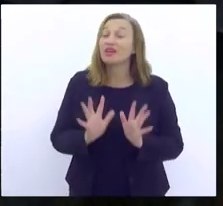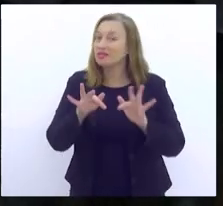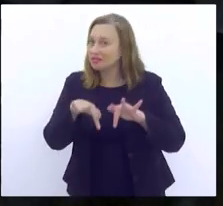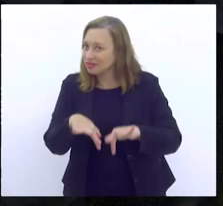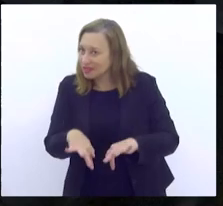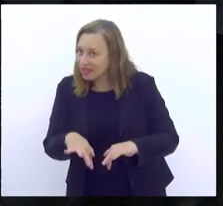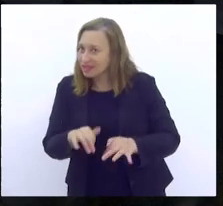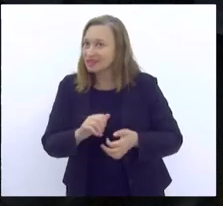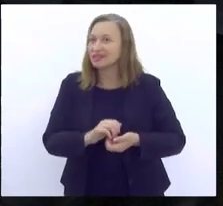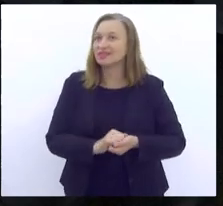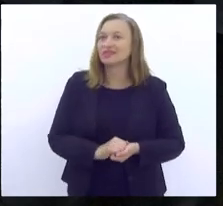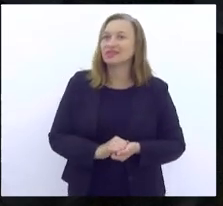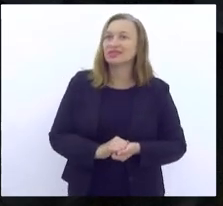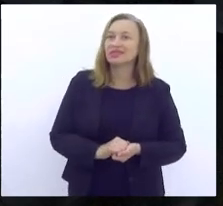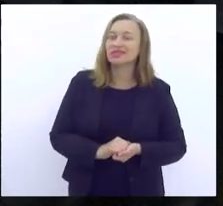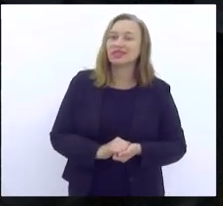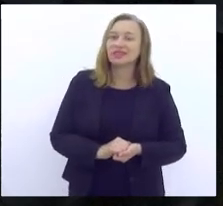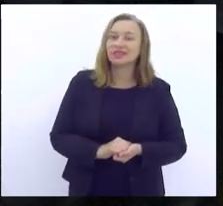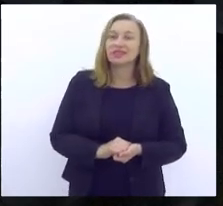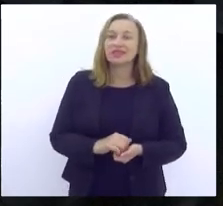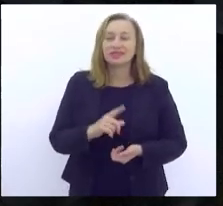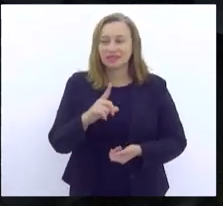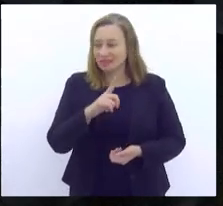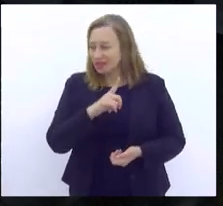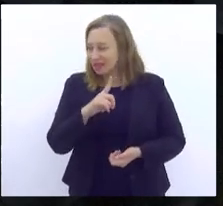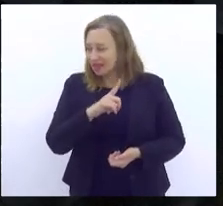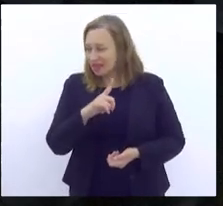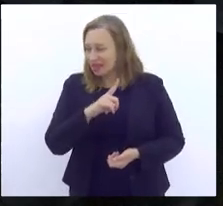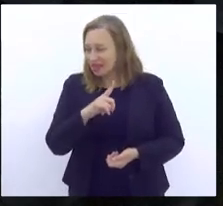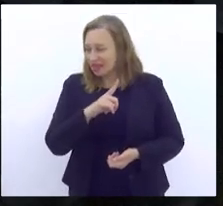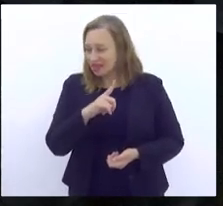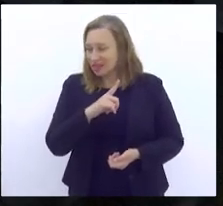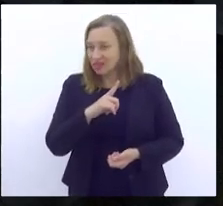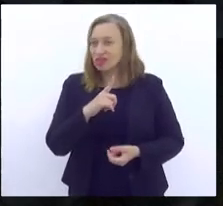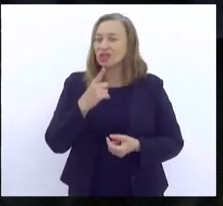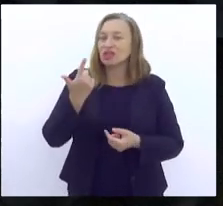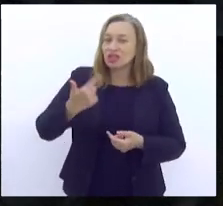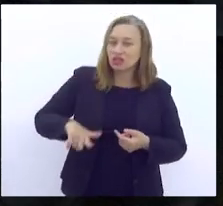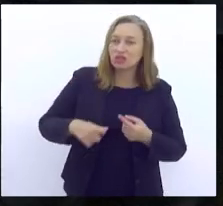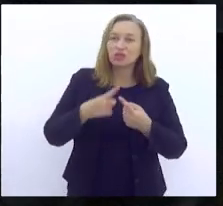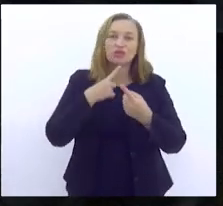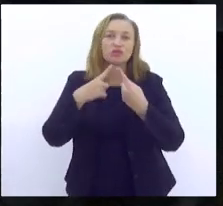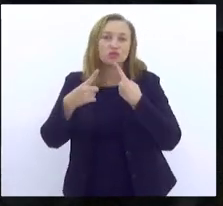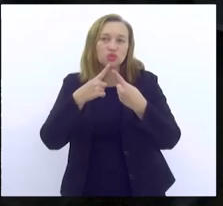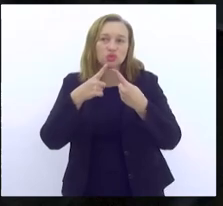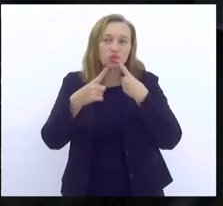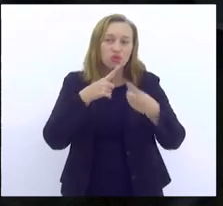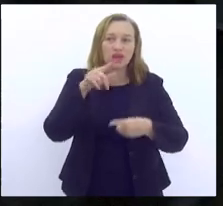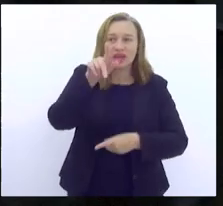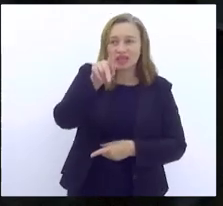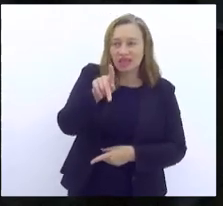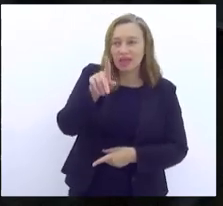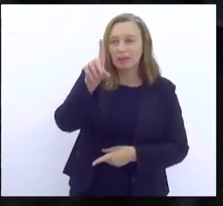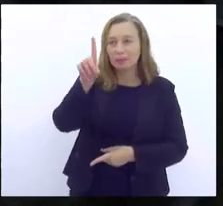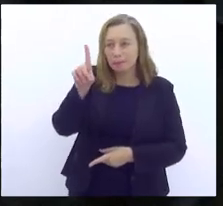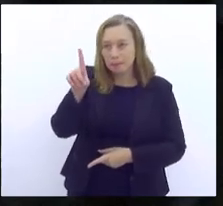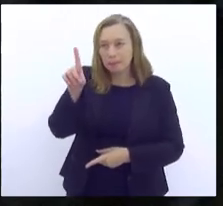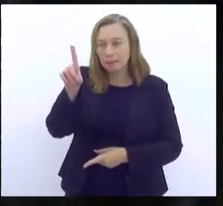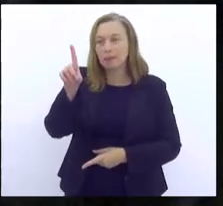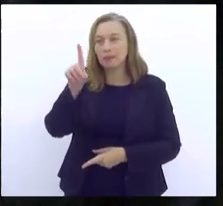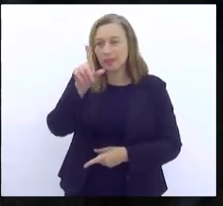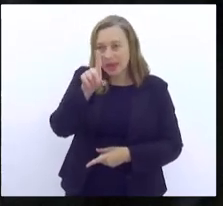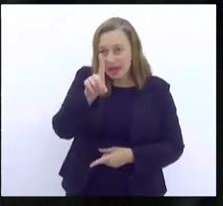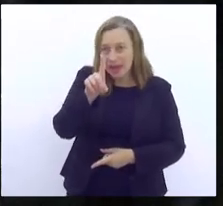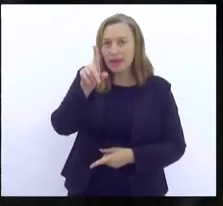terminando, nós teremos que rediscutir a DPF